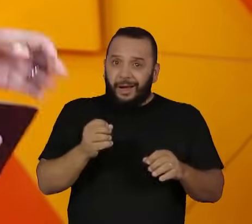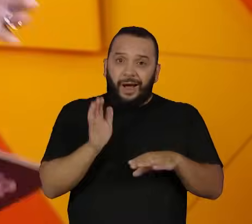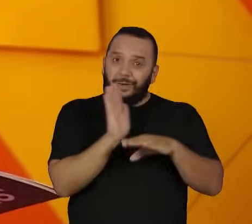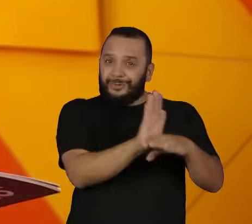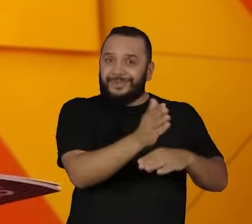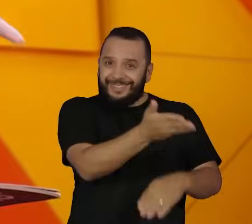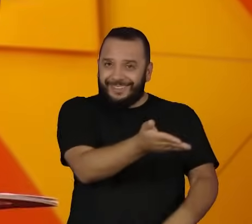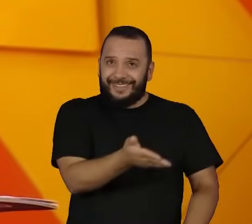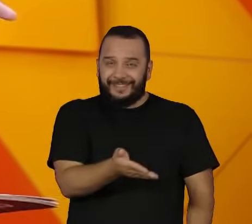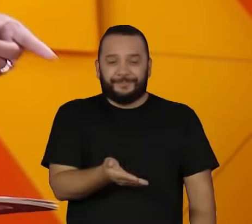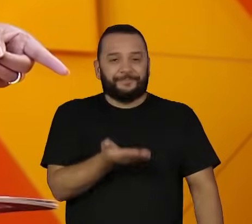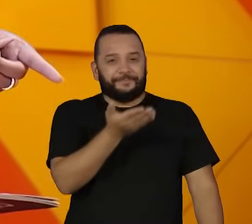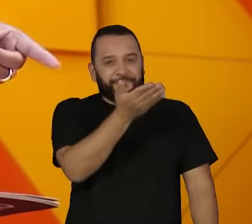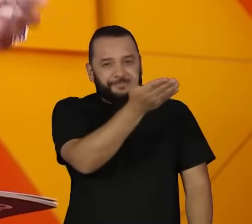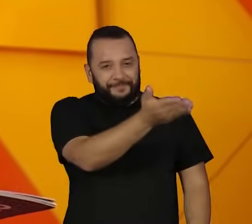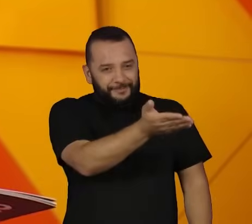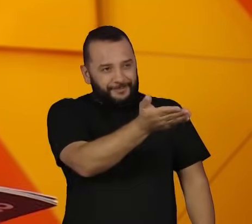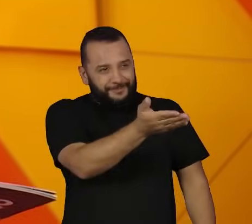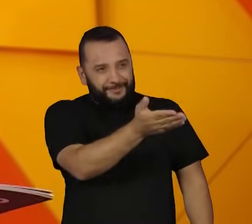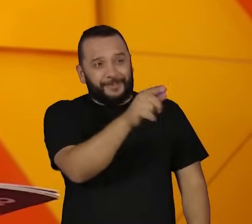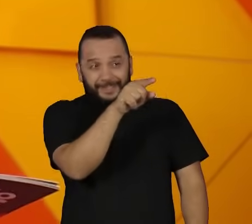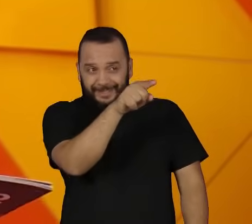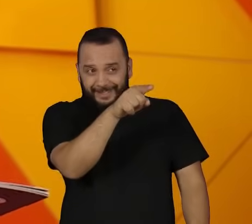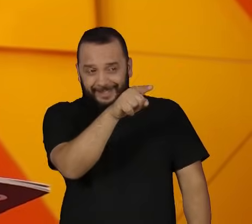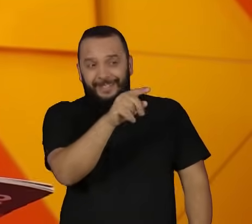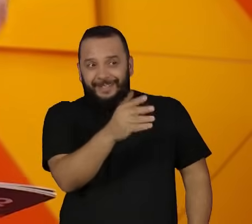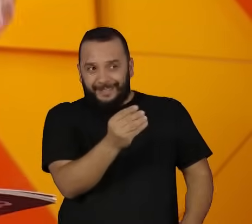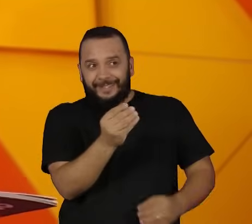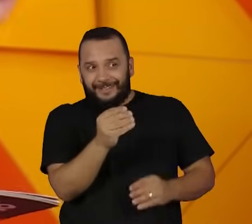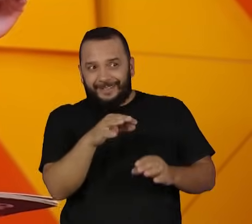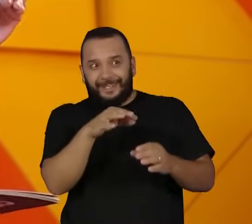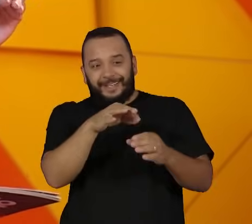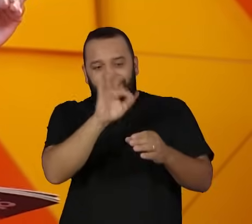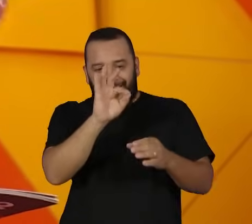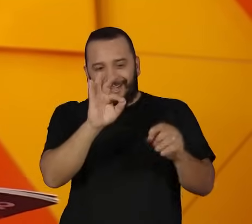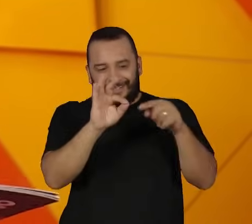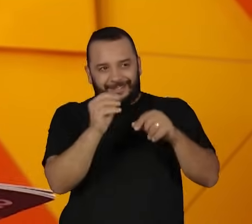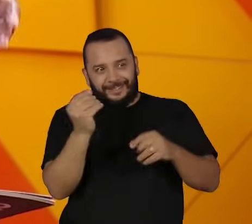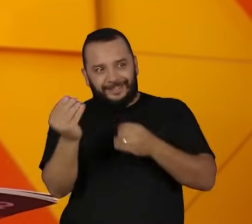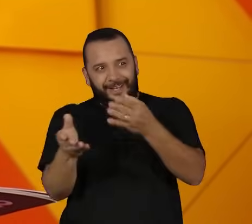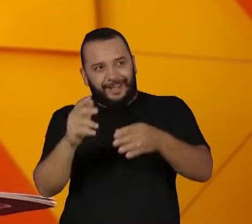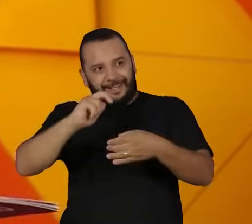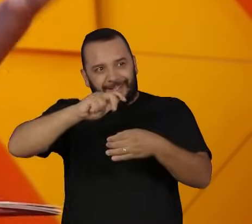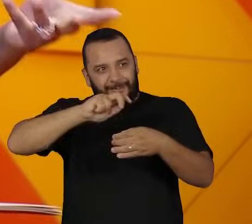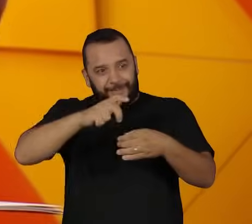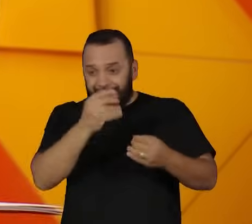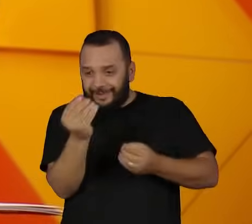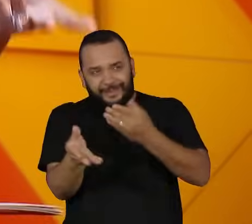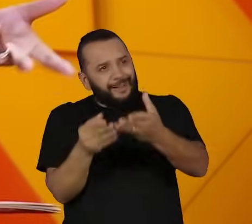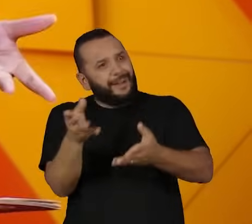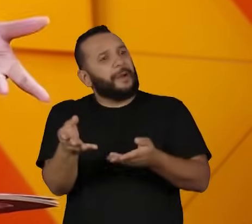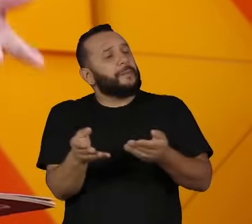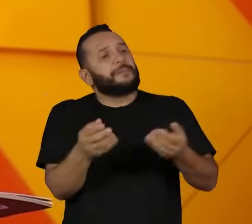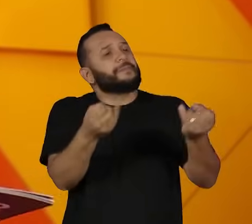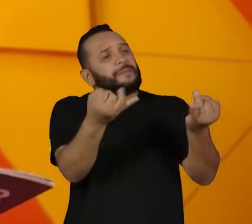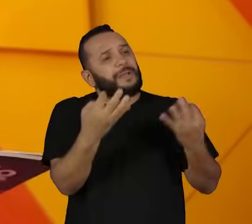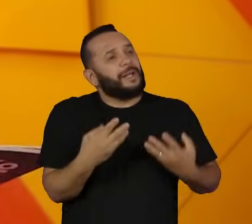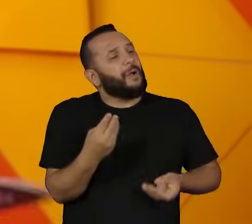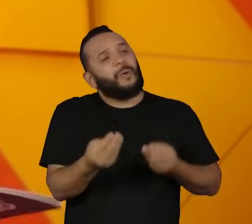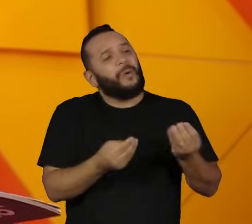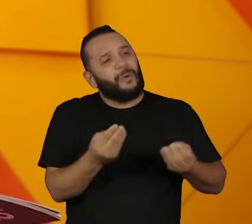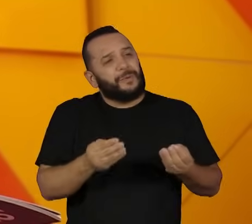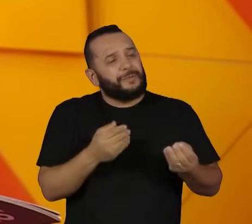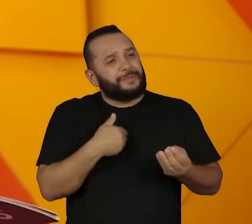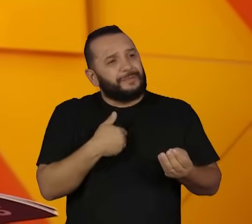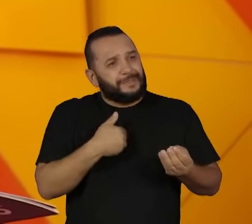Marraia, você é uma doadora de lacres e de tampinhas. Me conta, como é que você faz e em que lugares você faz